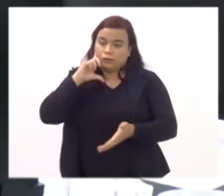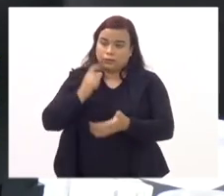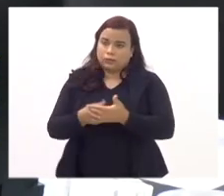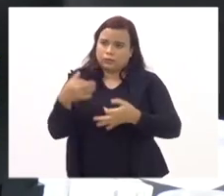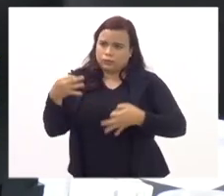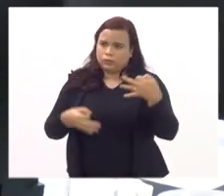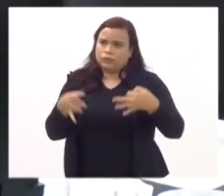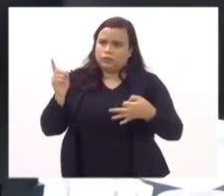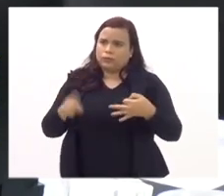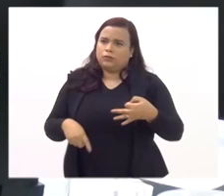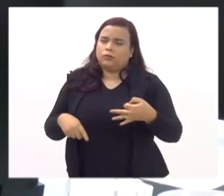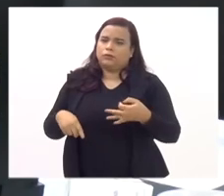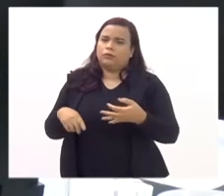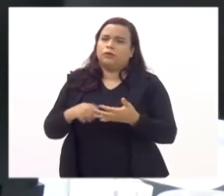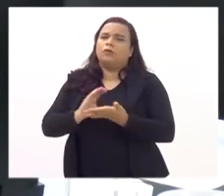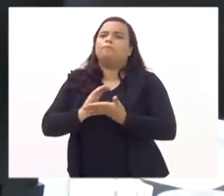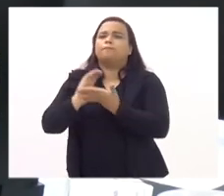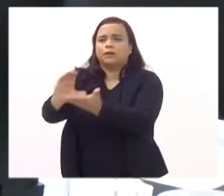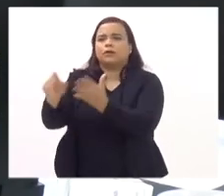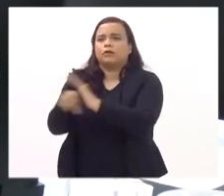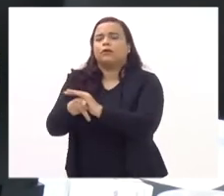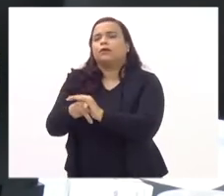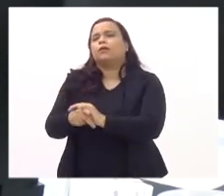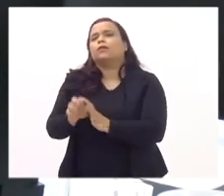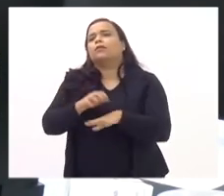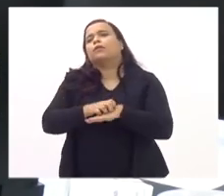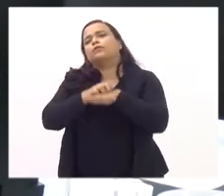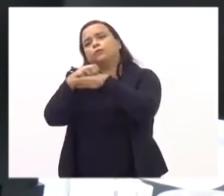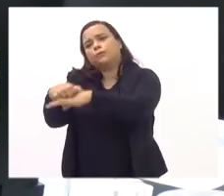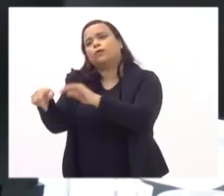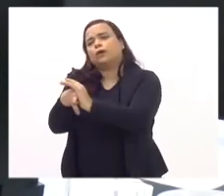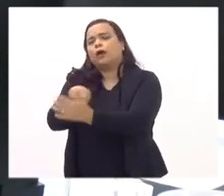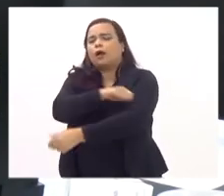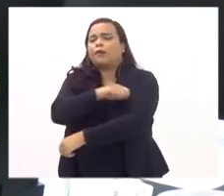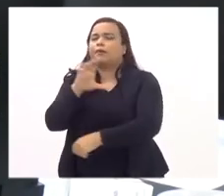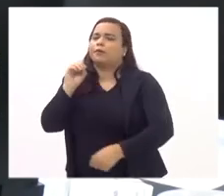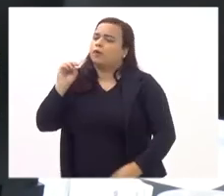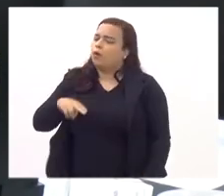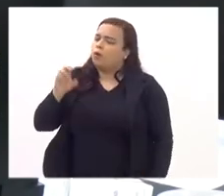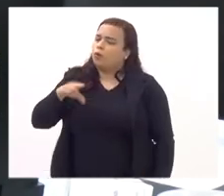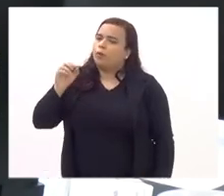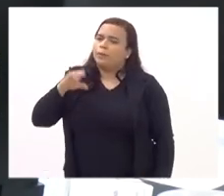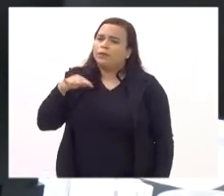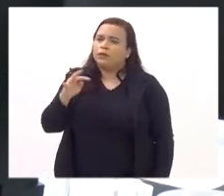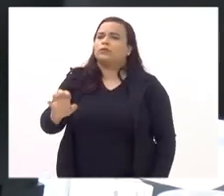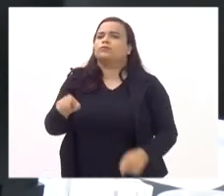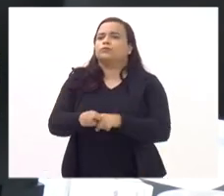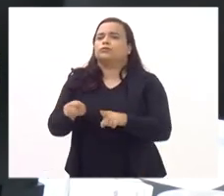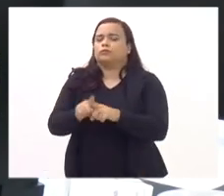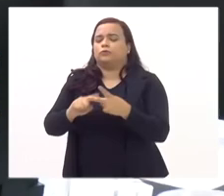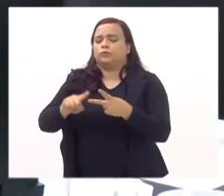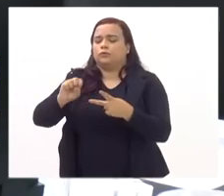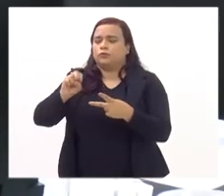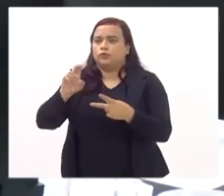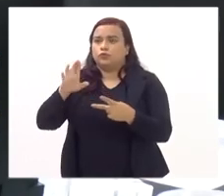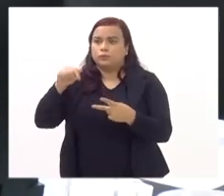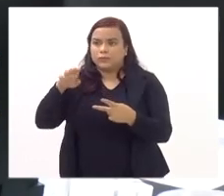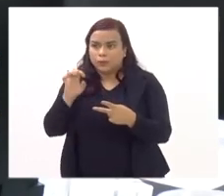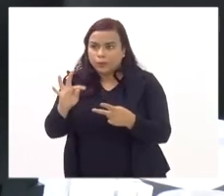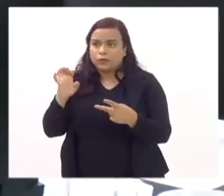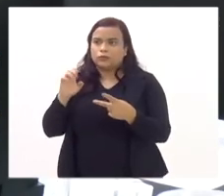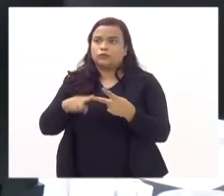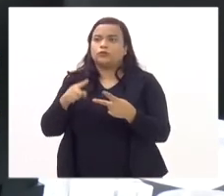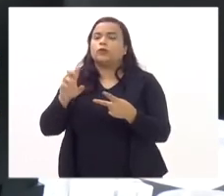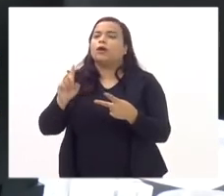esse financiamento hoje do transporte dos estudantes do concomitante do subsequente não precisa sequer ser feito com o recurso do